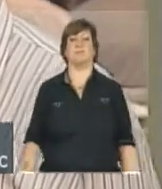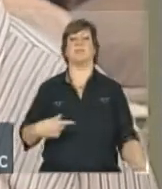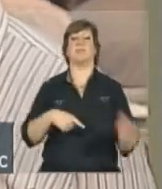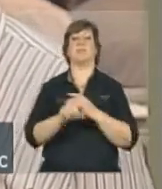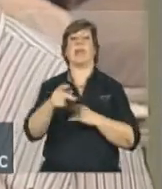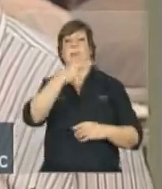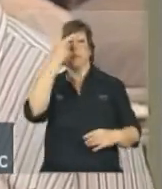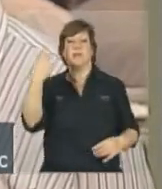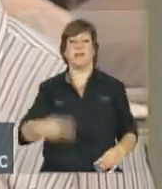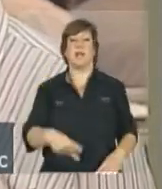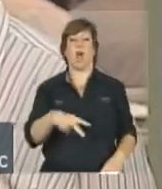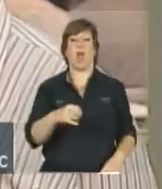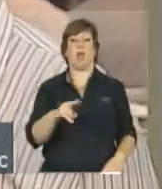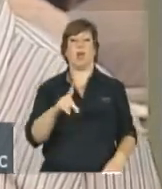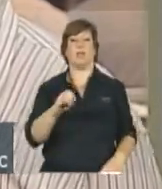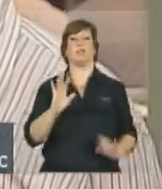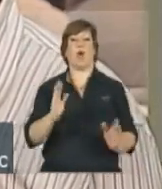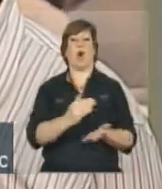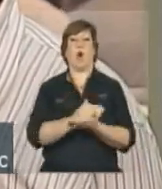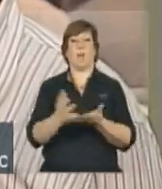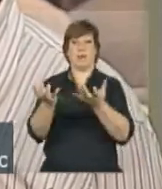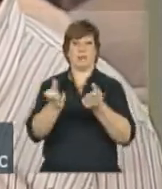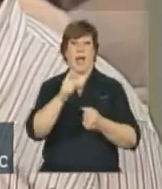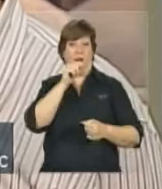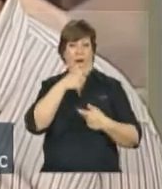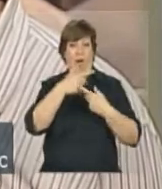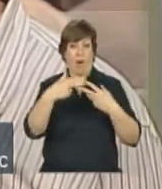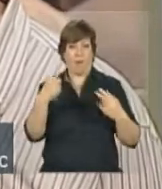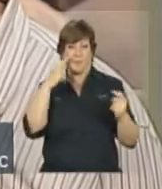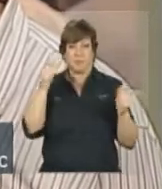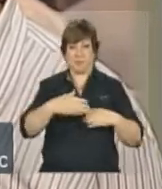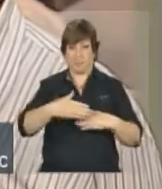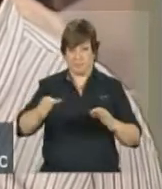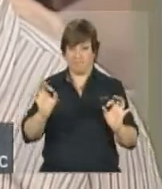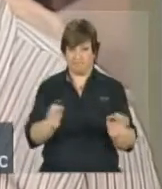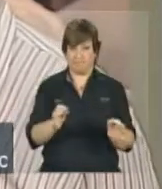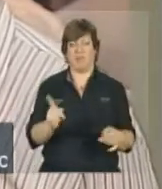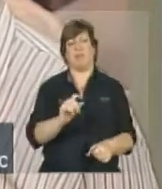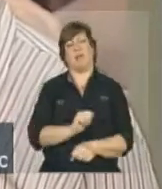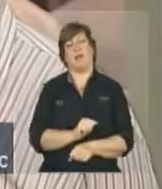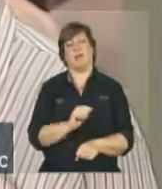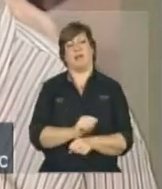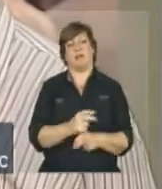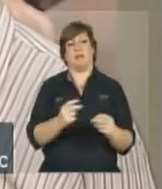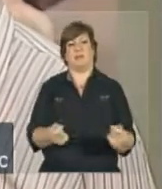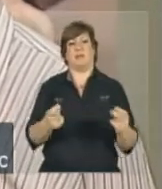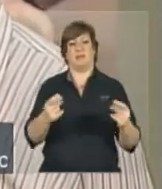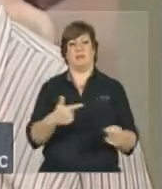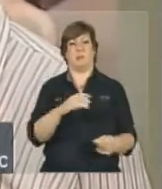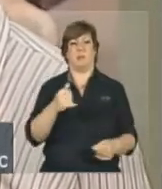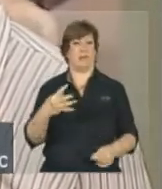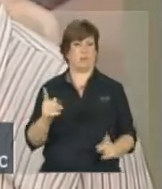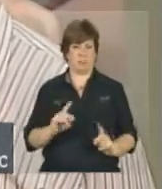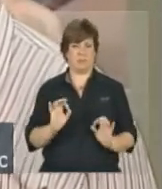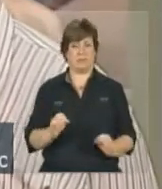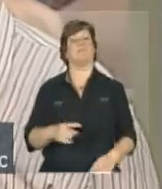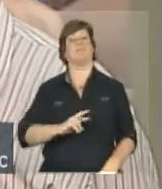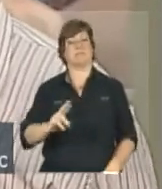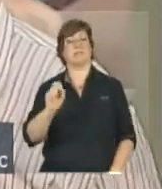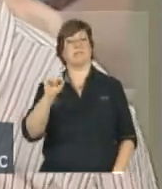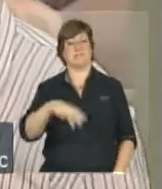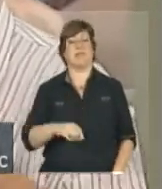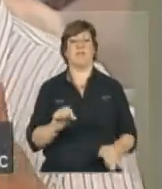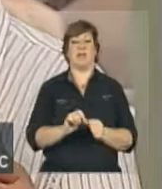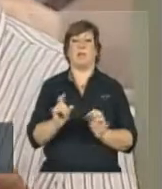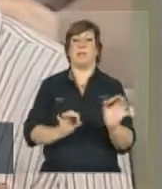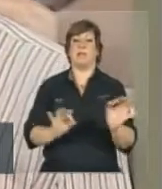no Nordeste brasileiro já comecem a receber água tão logo seja possível e não esperar a conclusão para 2014 e 2015. Exato, foi feito